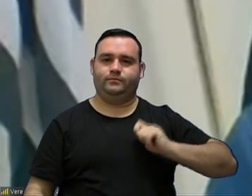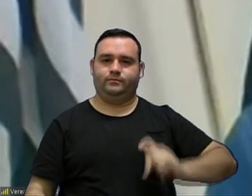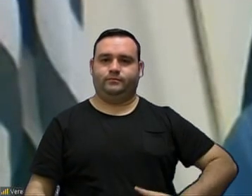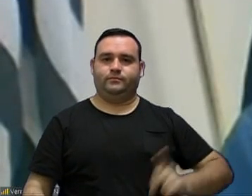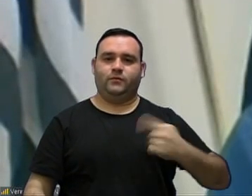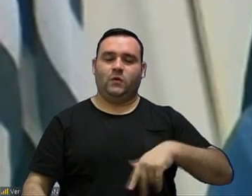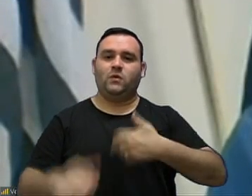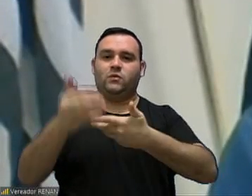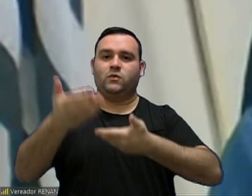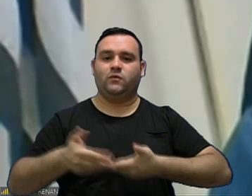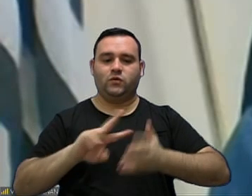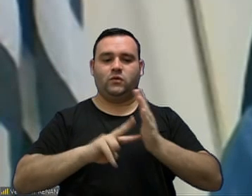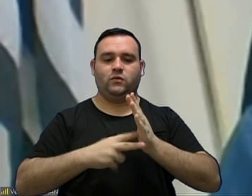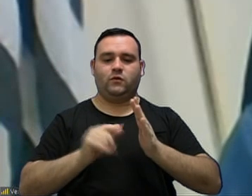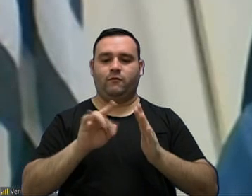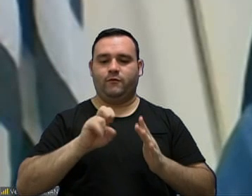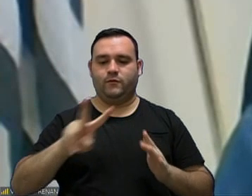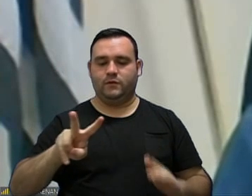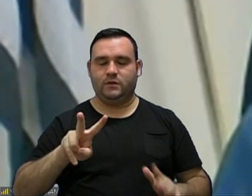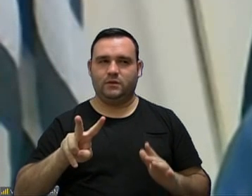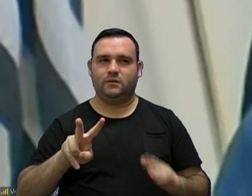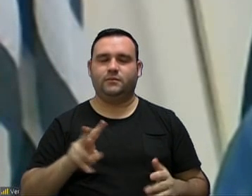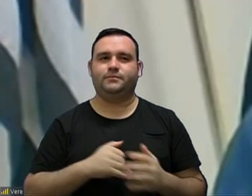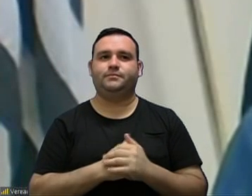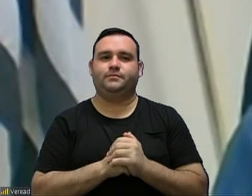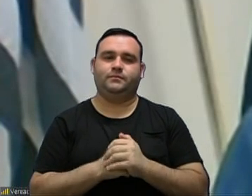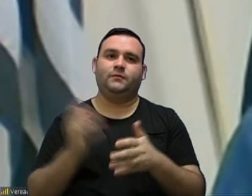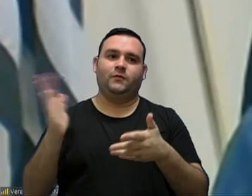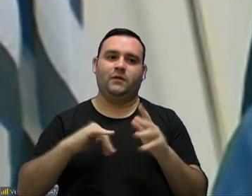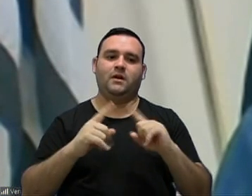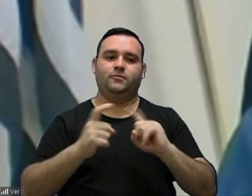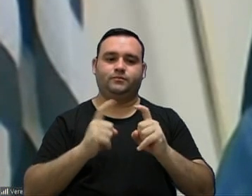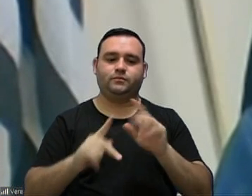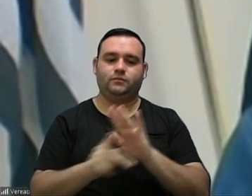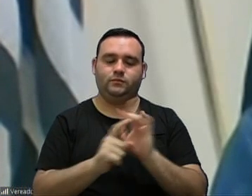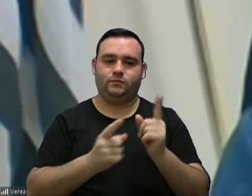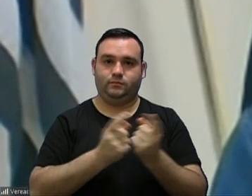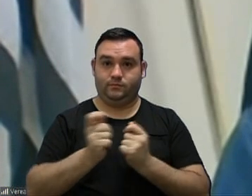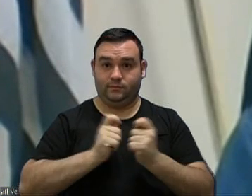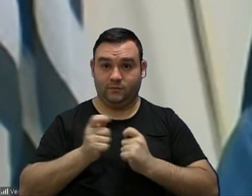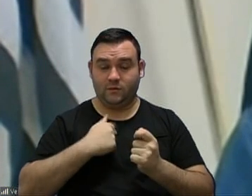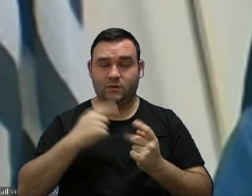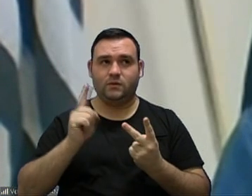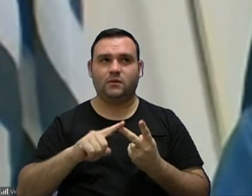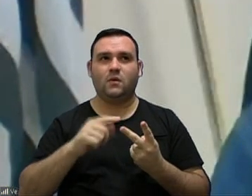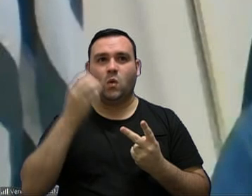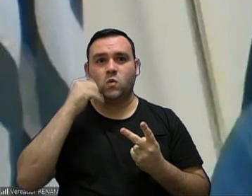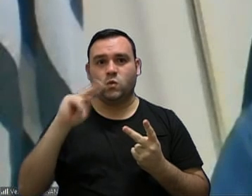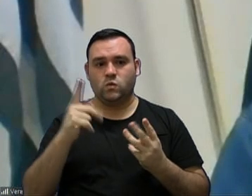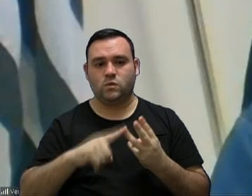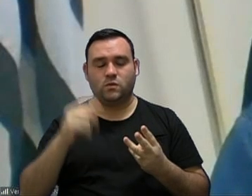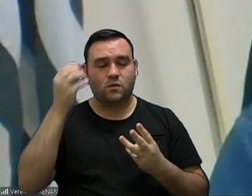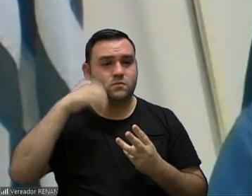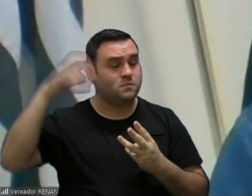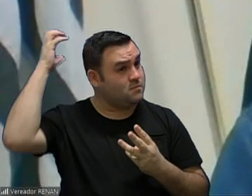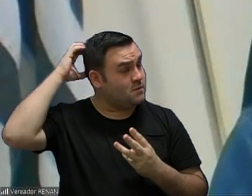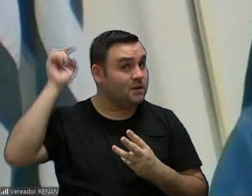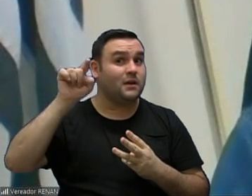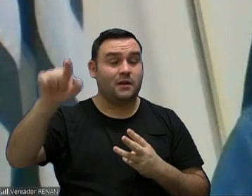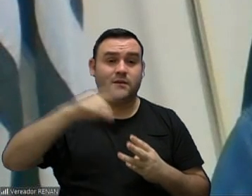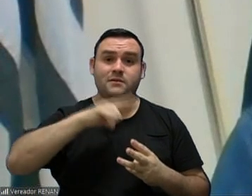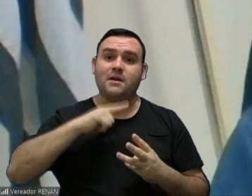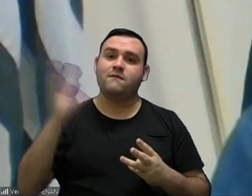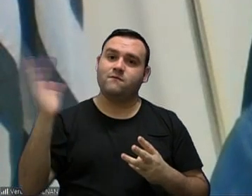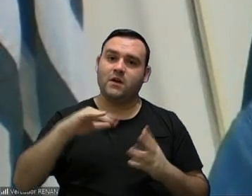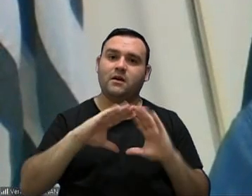nós convidamos a Fonserv a participar da reunião da Comissão de Economia, eu, vereador Hudson, vereador Pérez, nessa segunda, eles